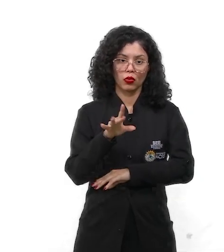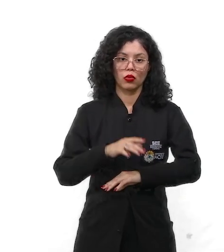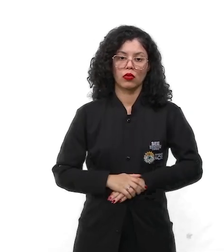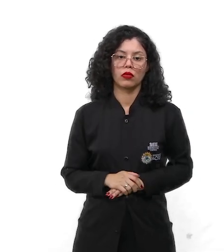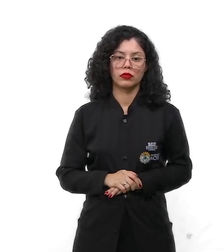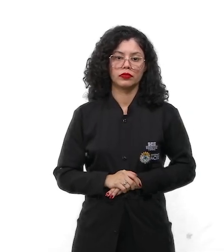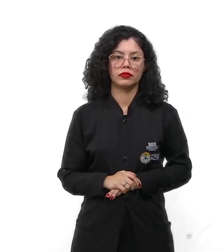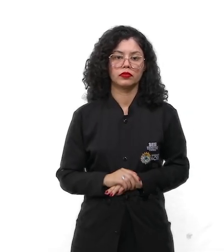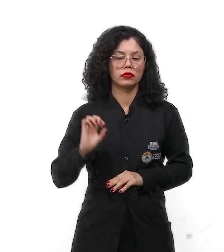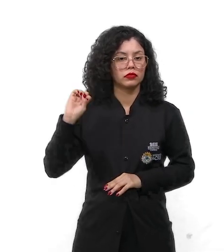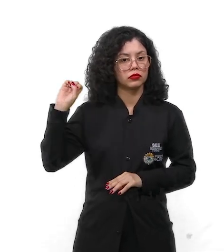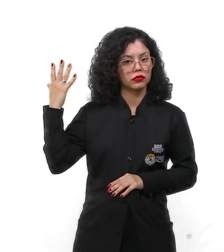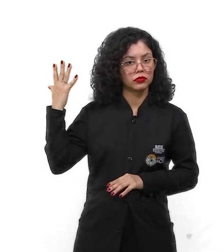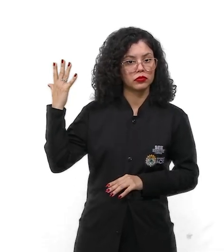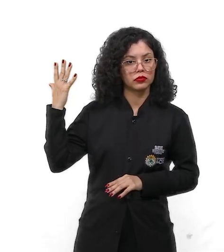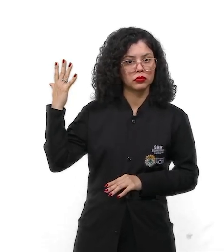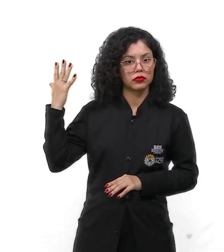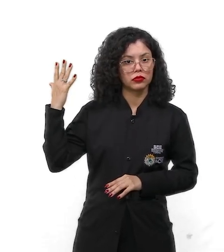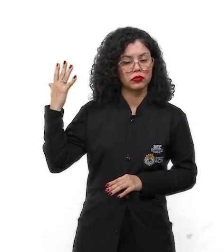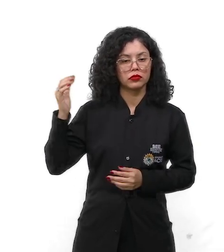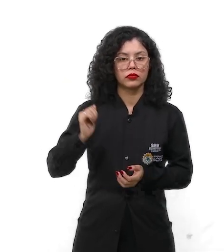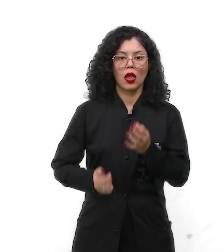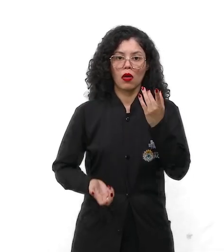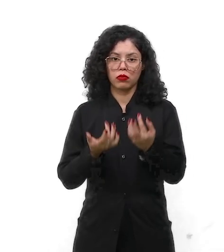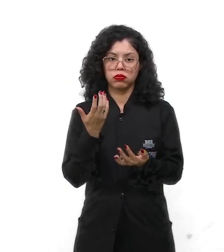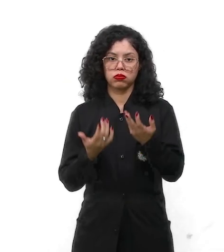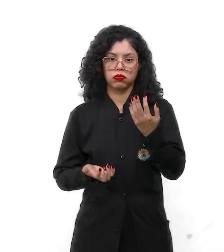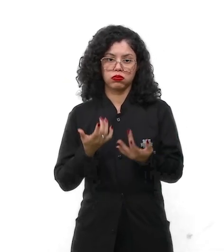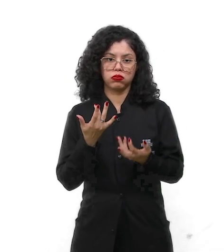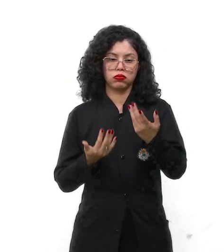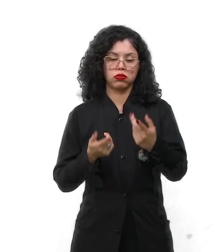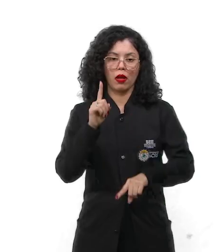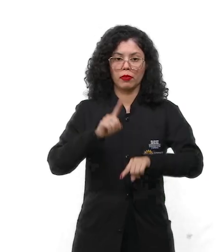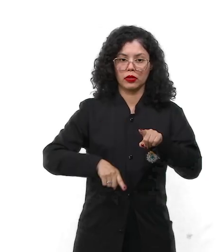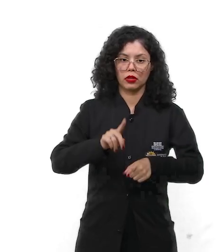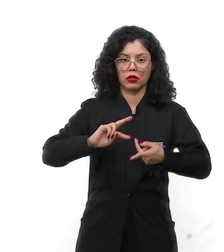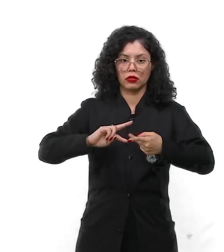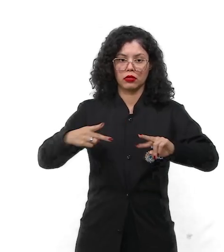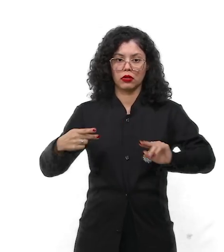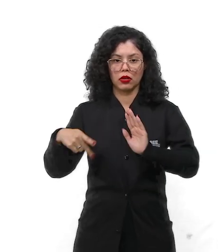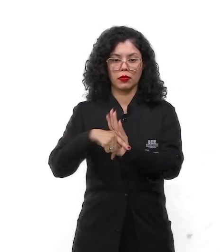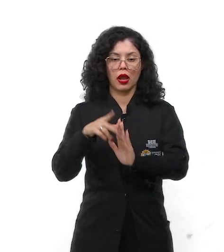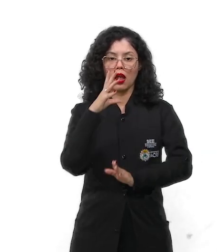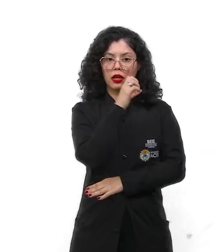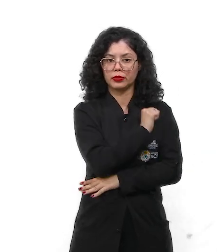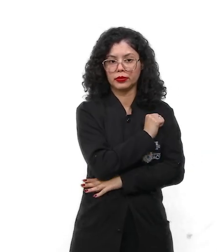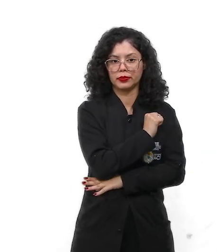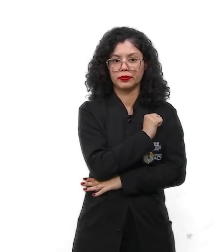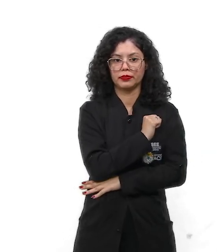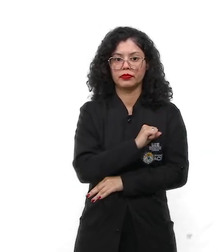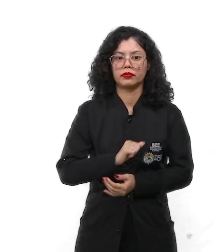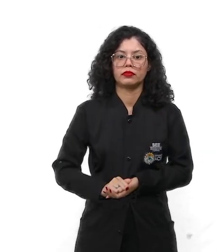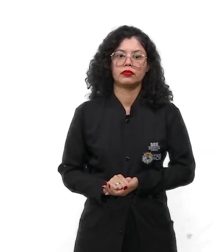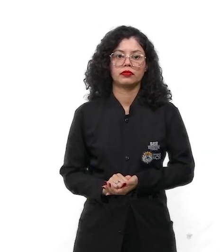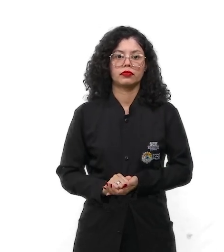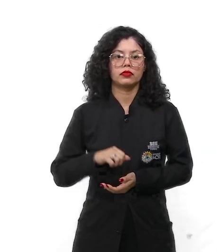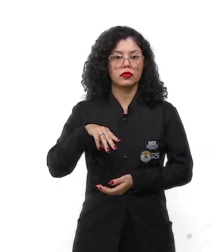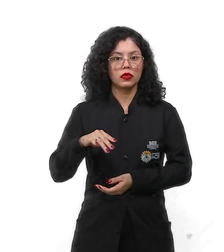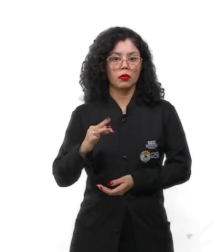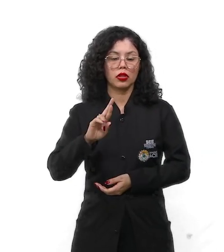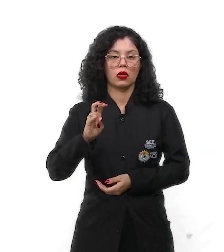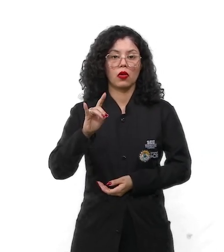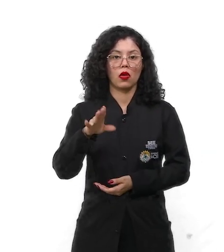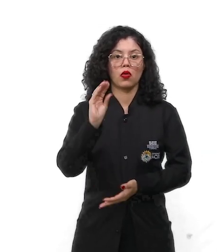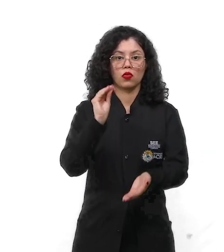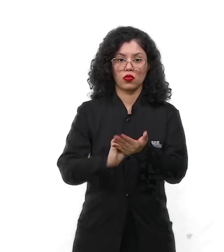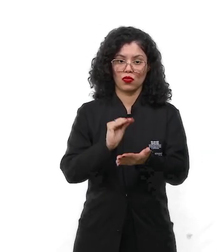Então, no caso de um incêndio, esse material genético nuclear vai embora rápido. E o mitocondrial pode ser que sobre